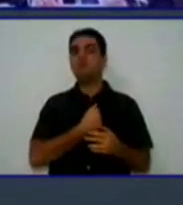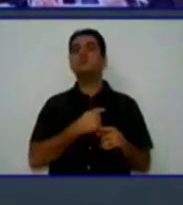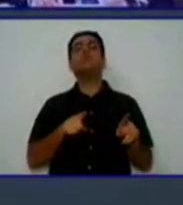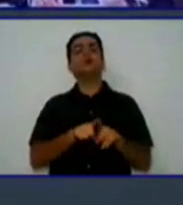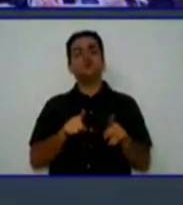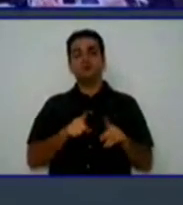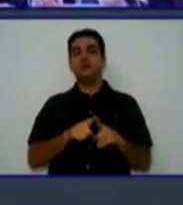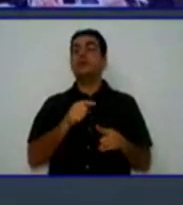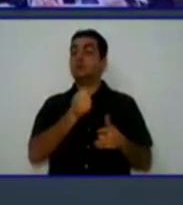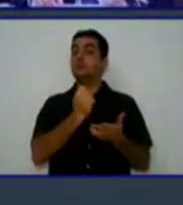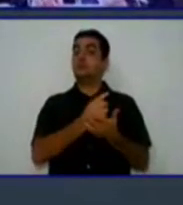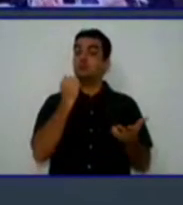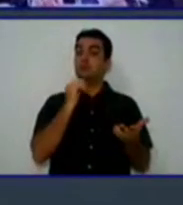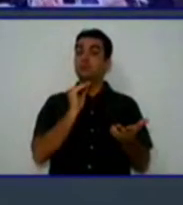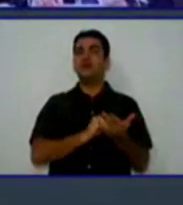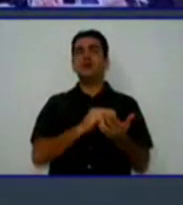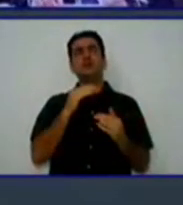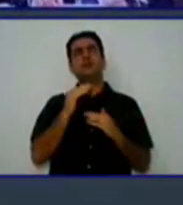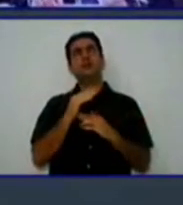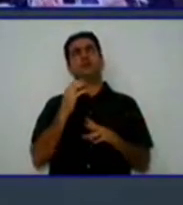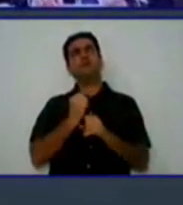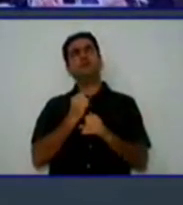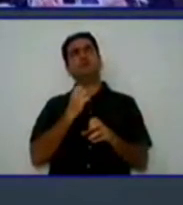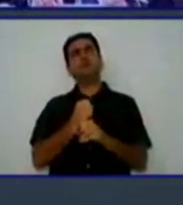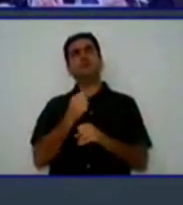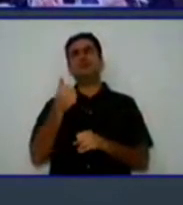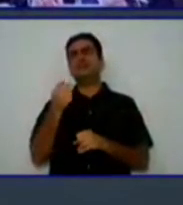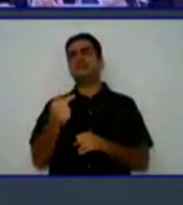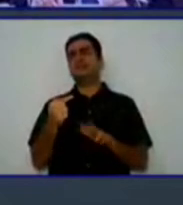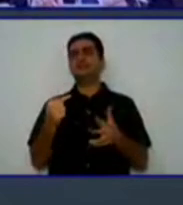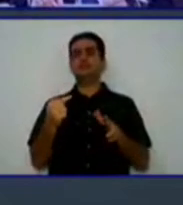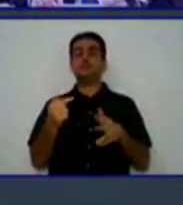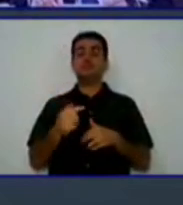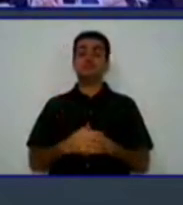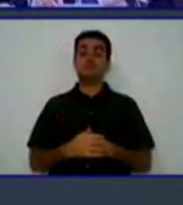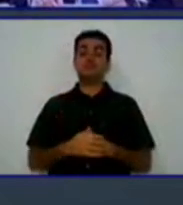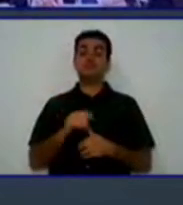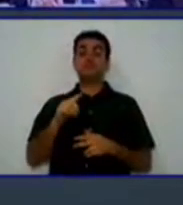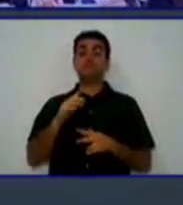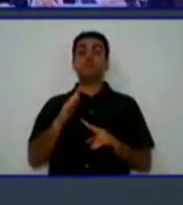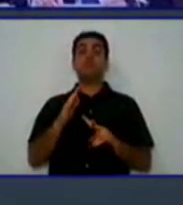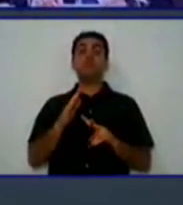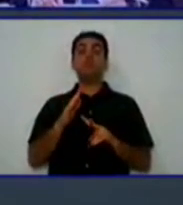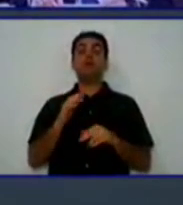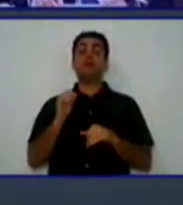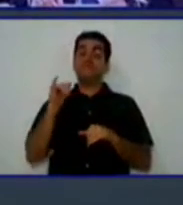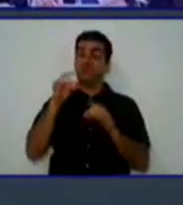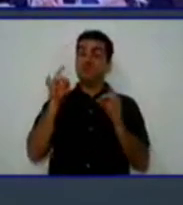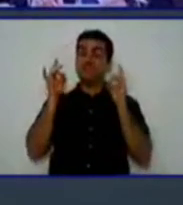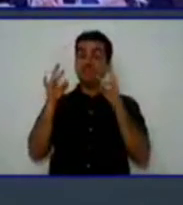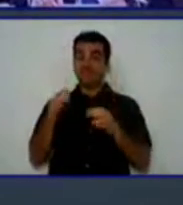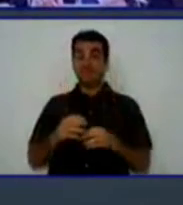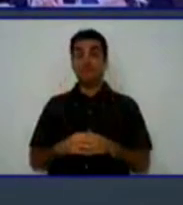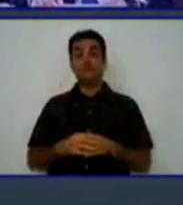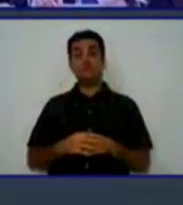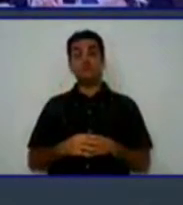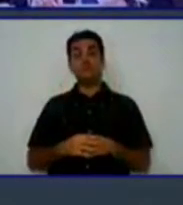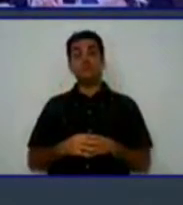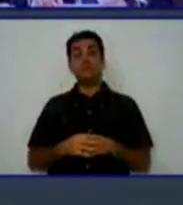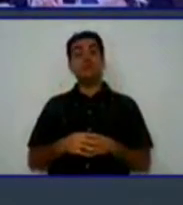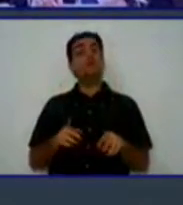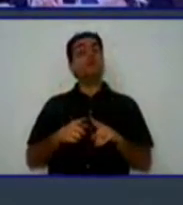isso é importante, até o exercício financeiro de 2017, quando o monomotor foi vendido, inclusive pelo mesmo preço que